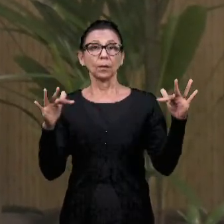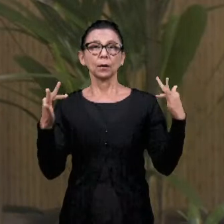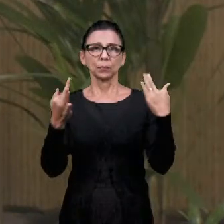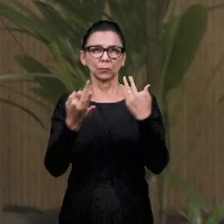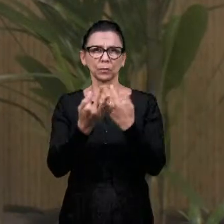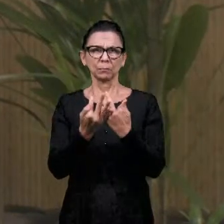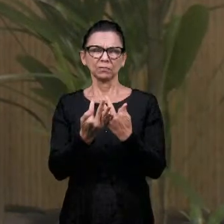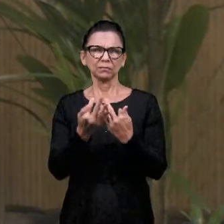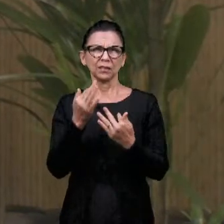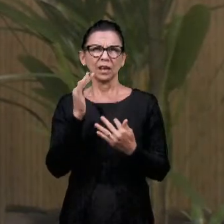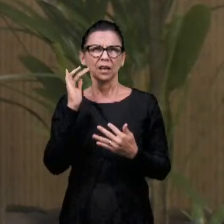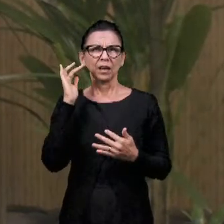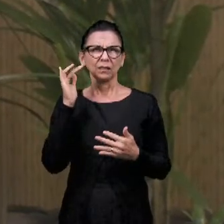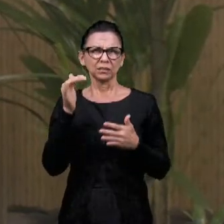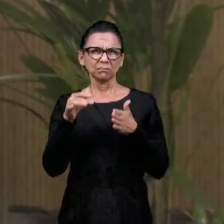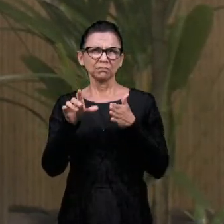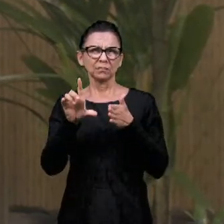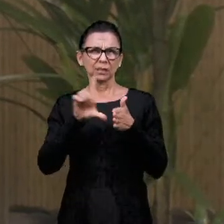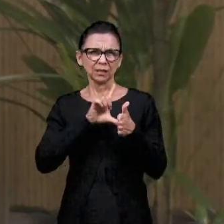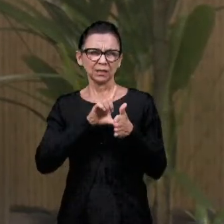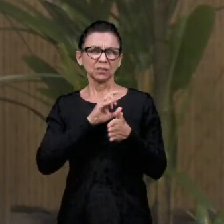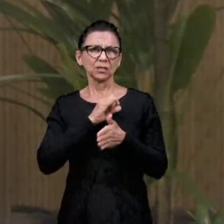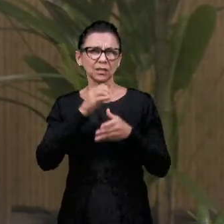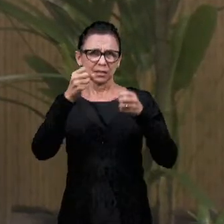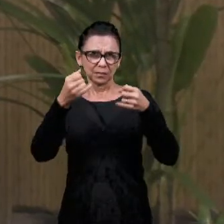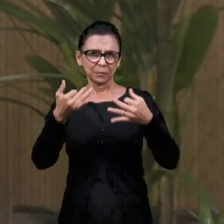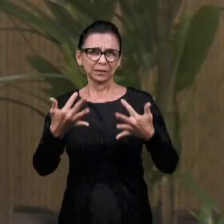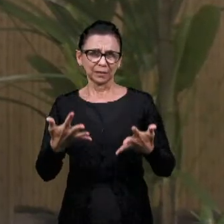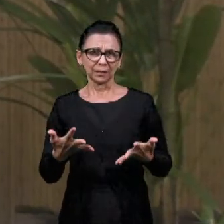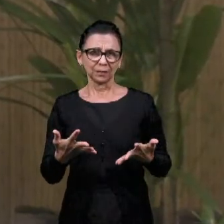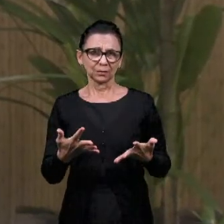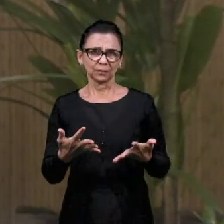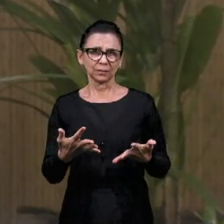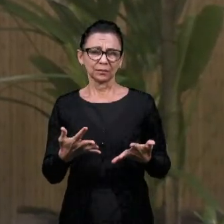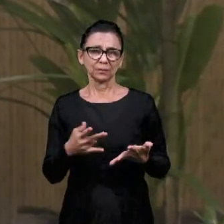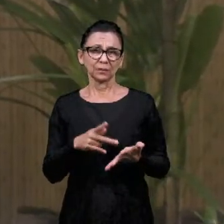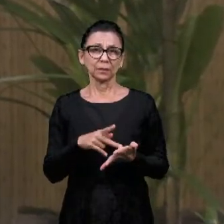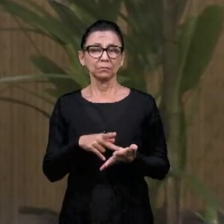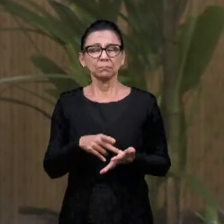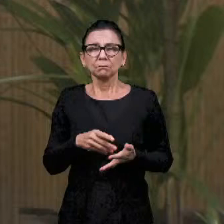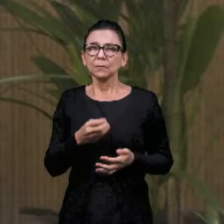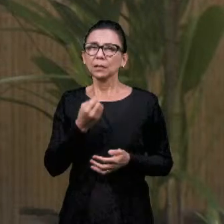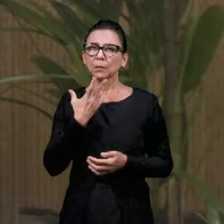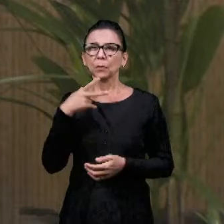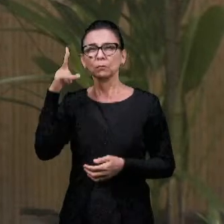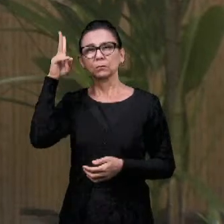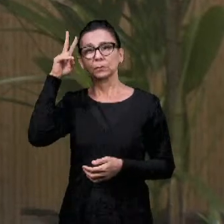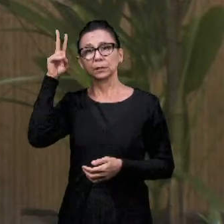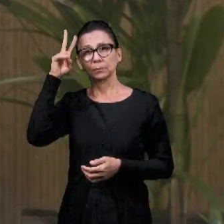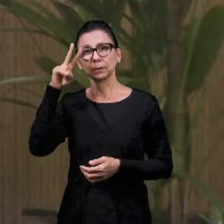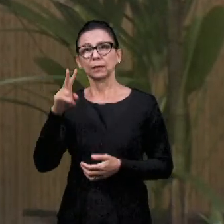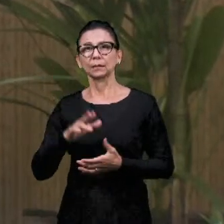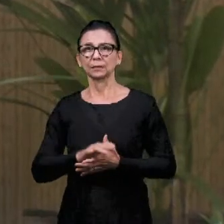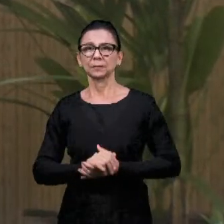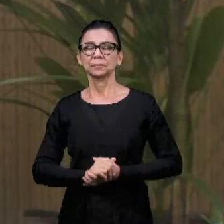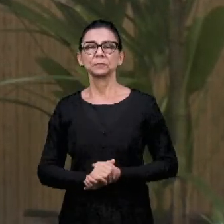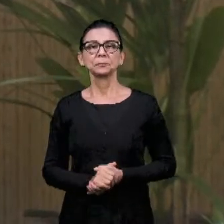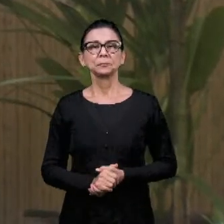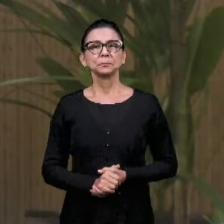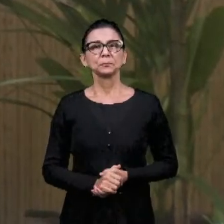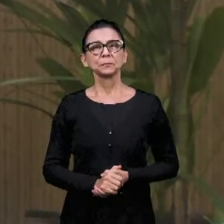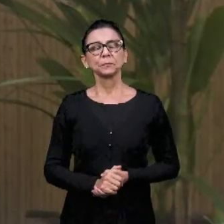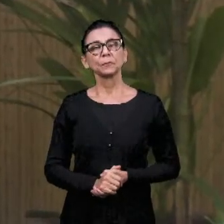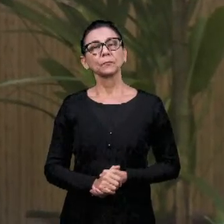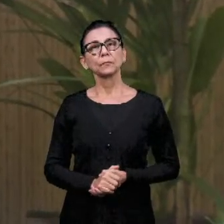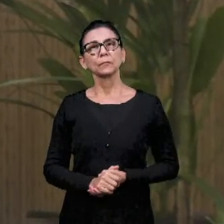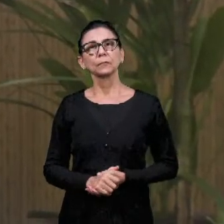comentado aqui, não é? Uhum. Mas a gente sempre lembra, mesmo que seja, de certa maneira, repetitivo, que é um